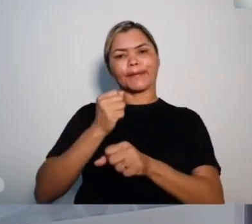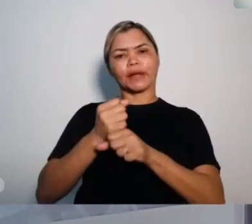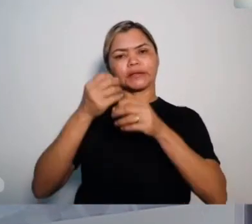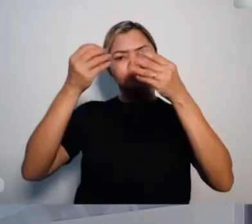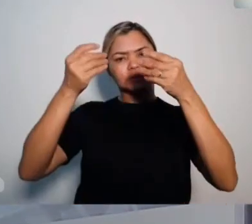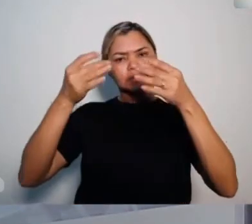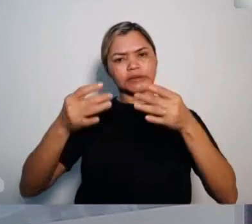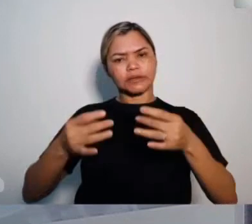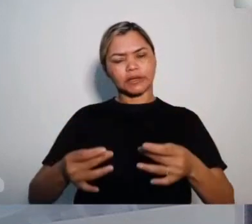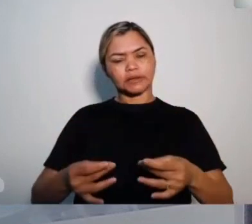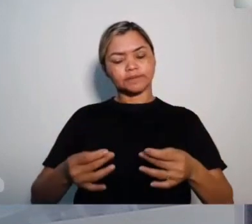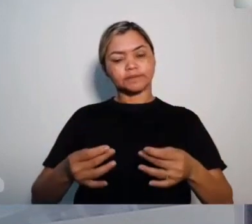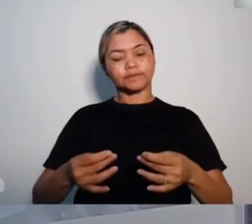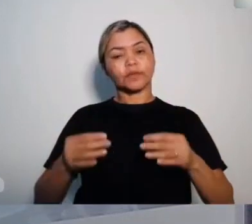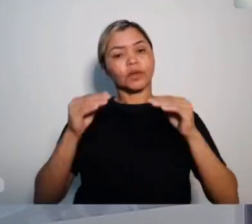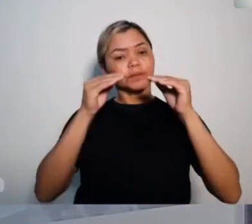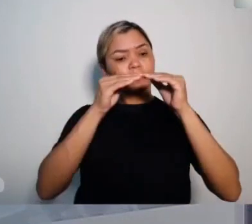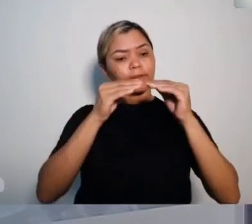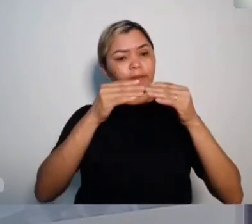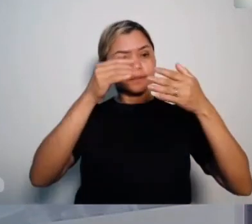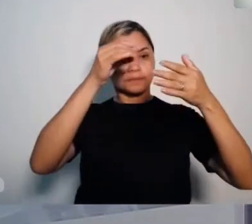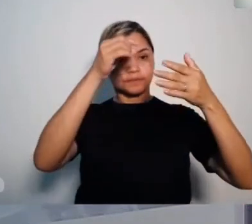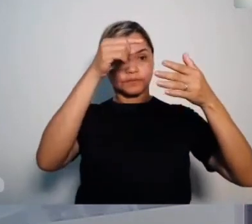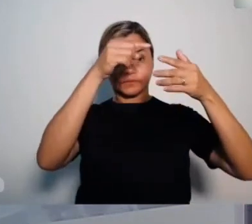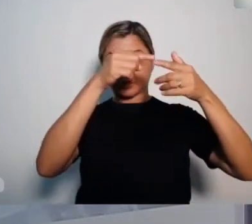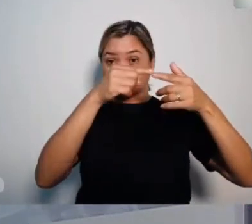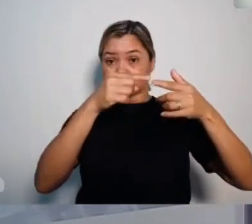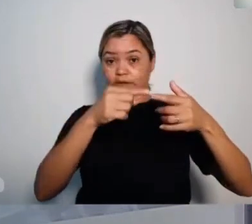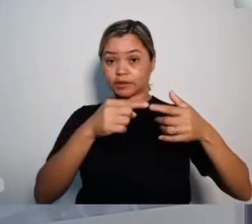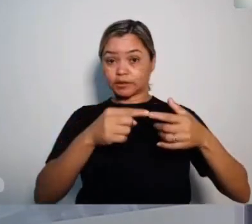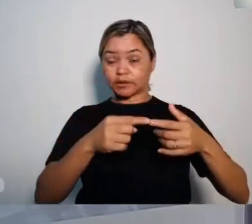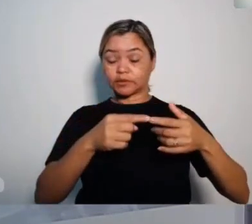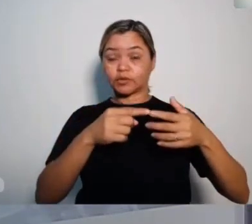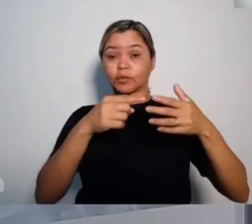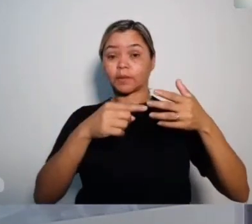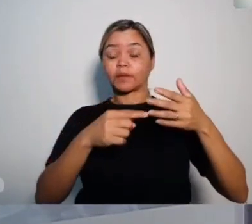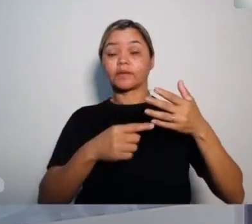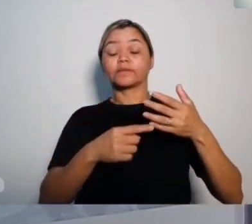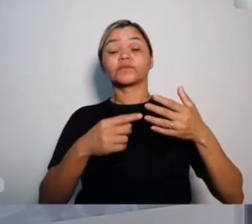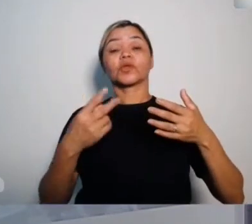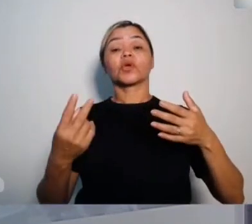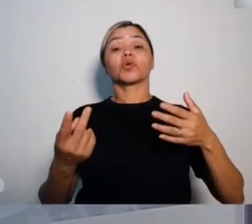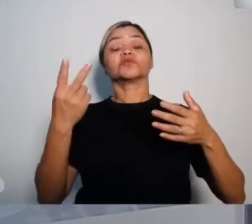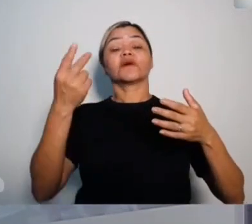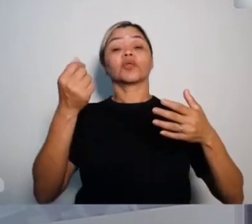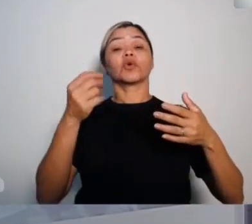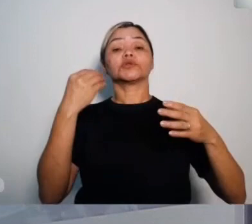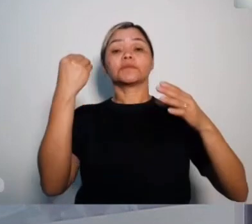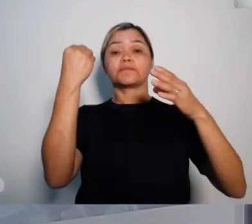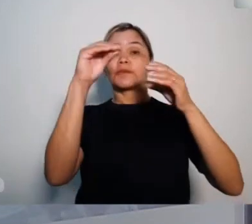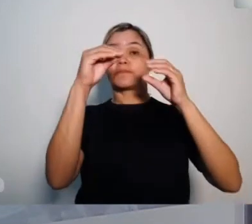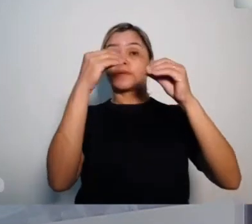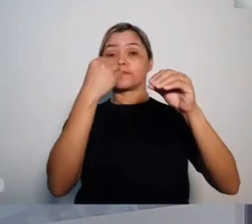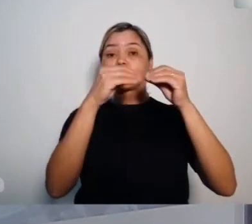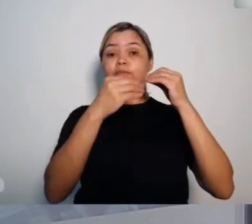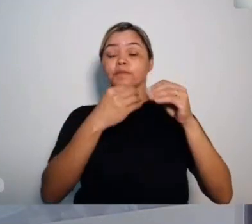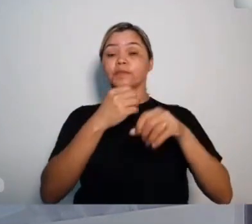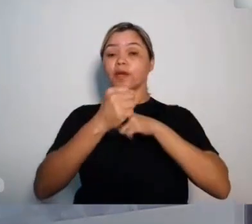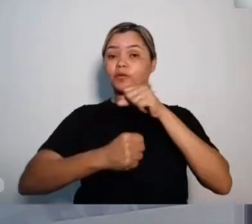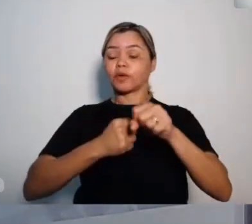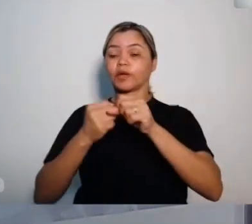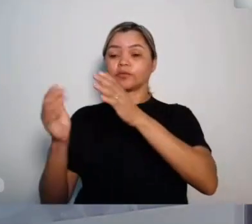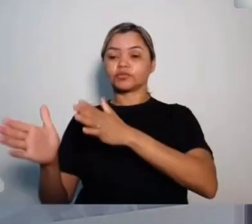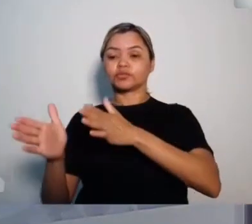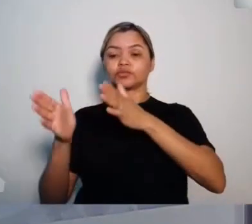ele tem que ter compatibilidade com os valores anualmente que são lançados na lei de diretriz orçamentária. Por isso que